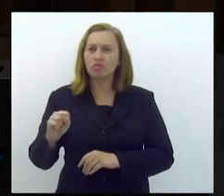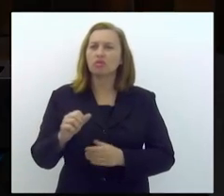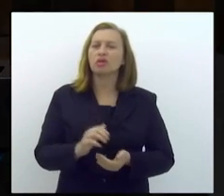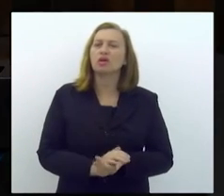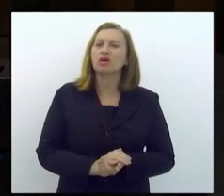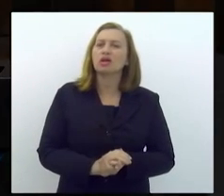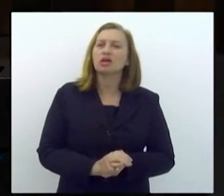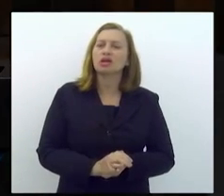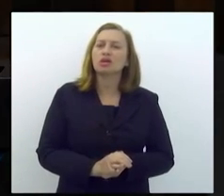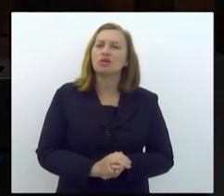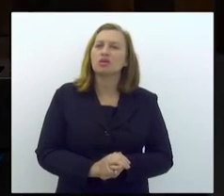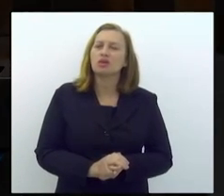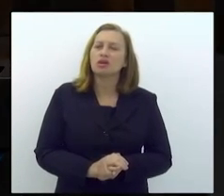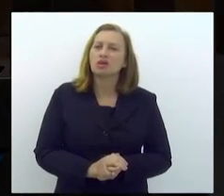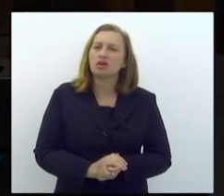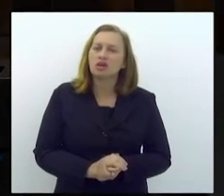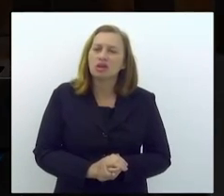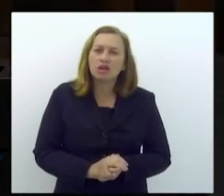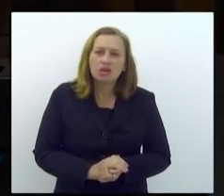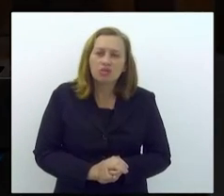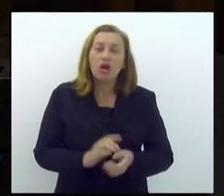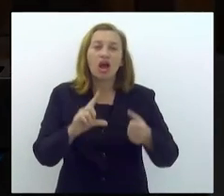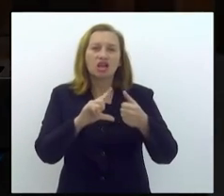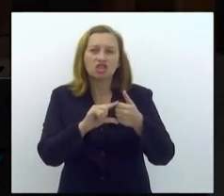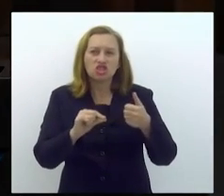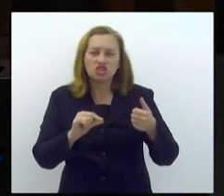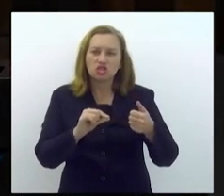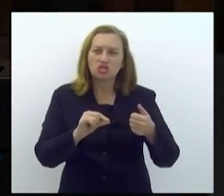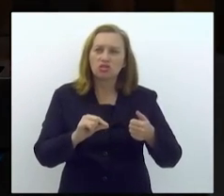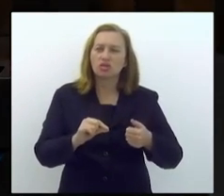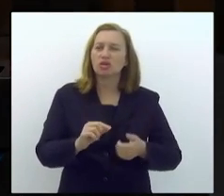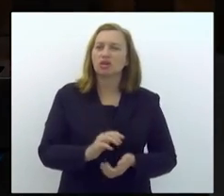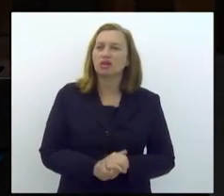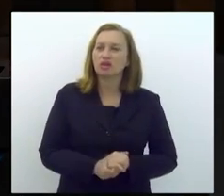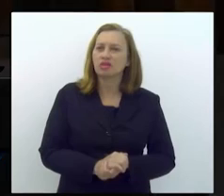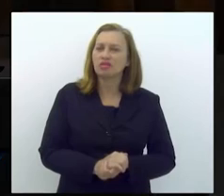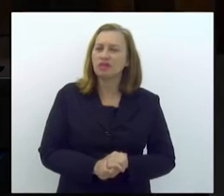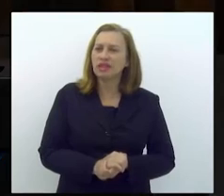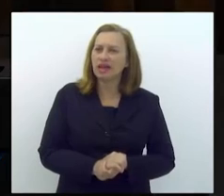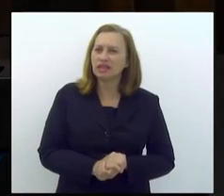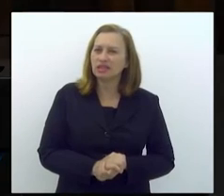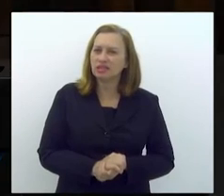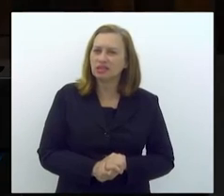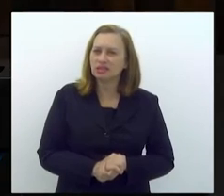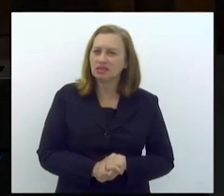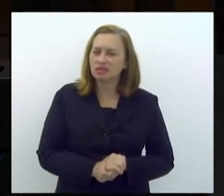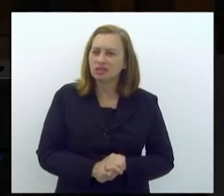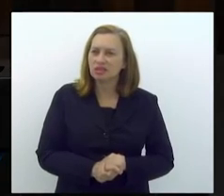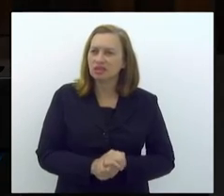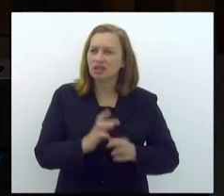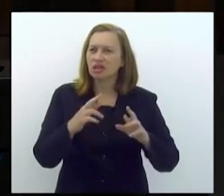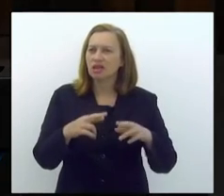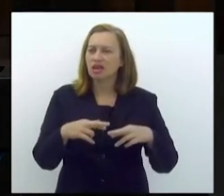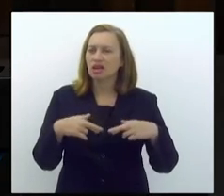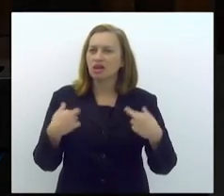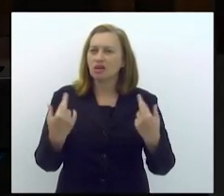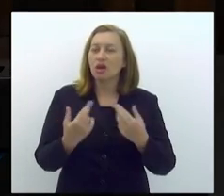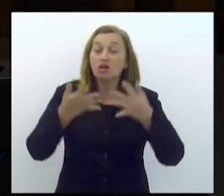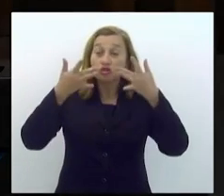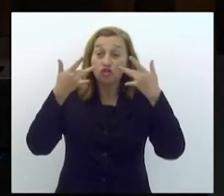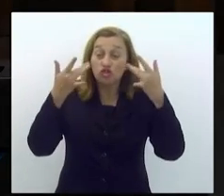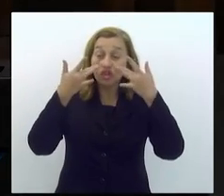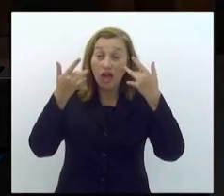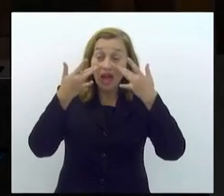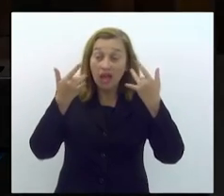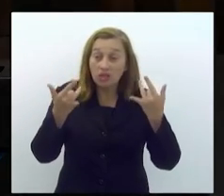para efeito do que disponha esse artigo fica vedada a caceção de quaisquer dependência do Teatro Municipal